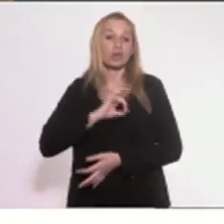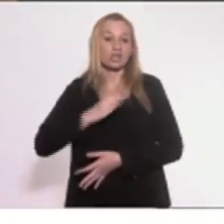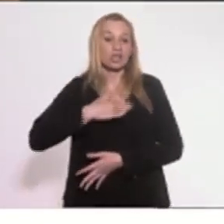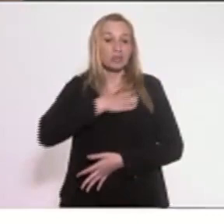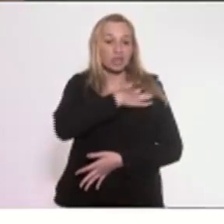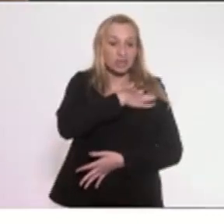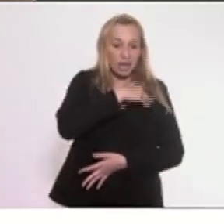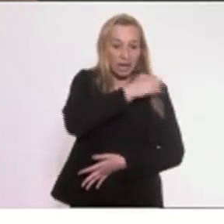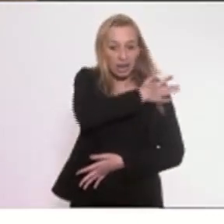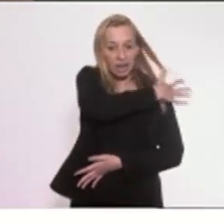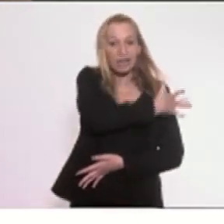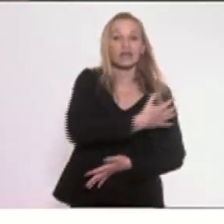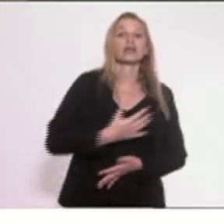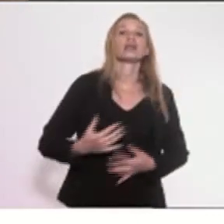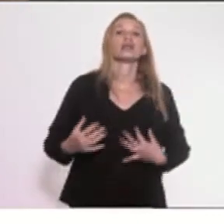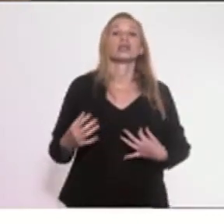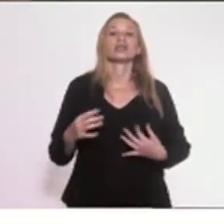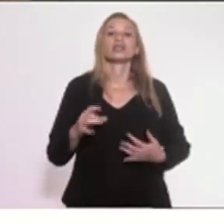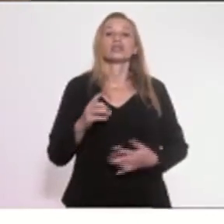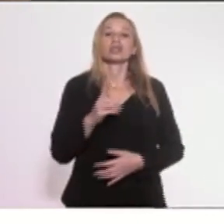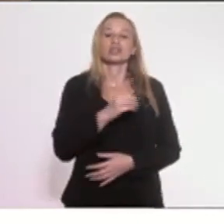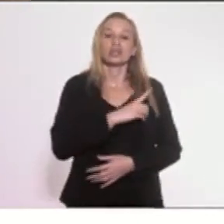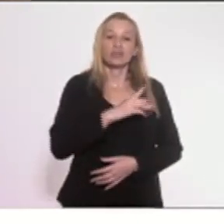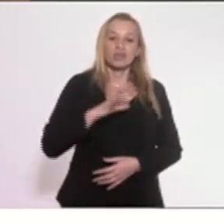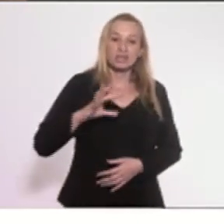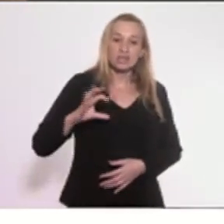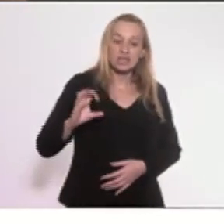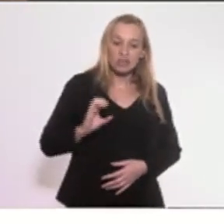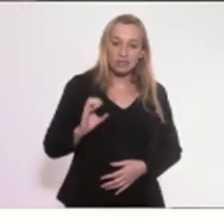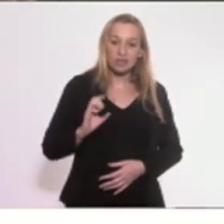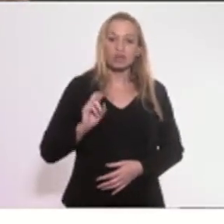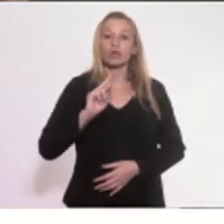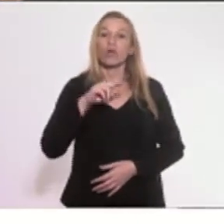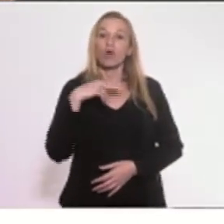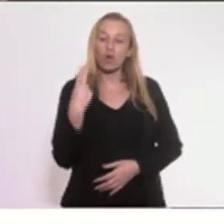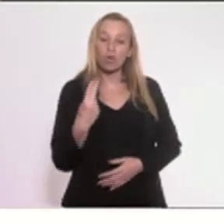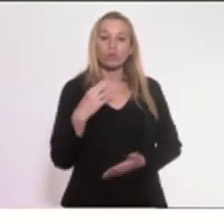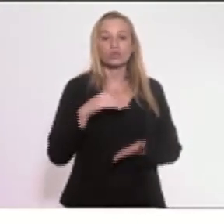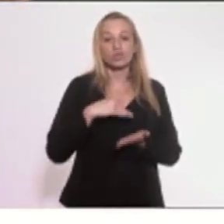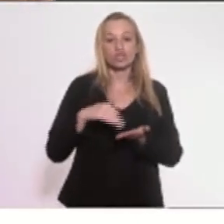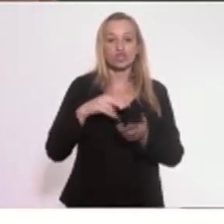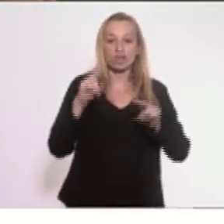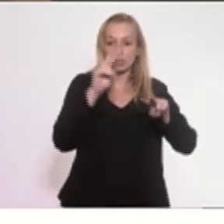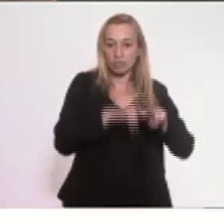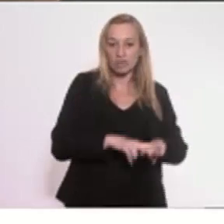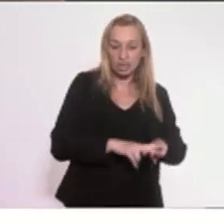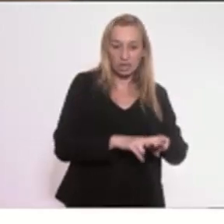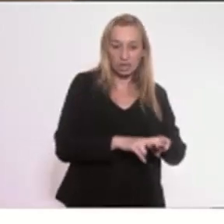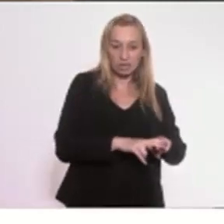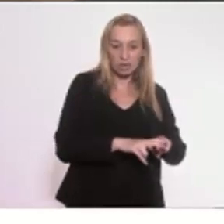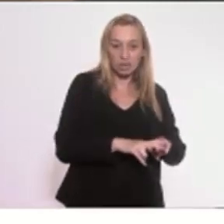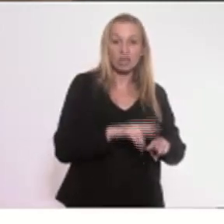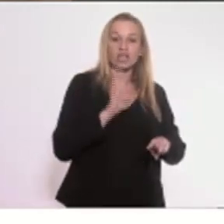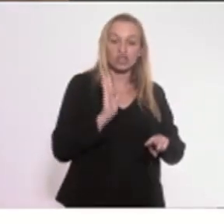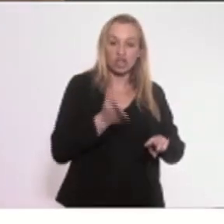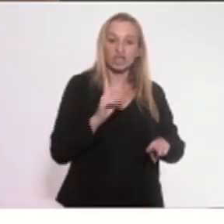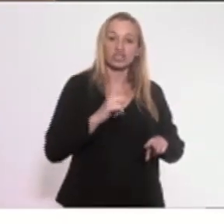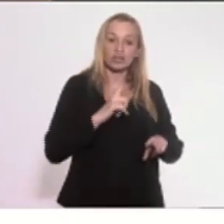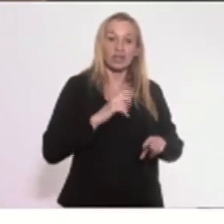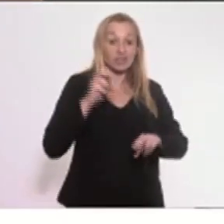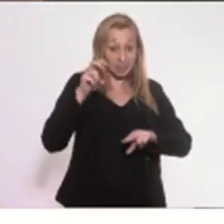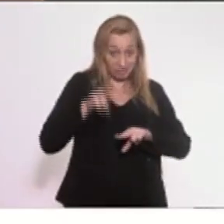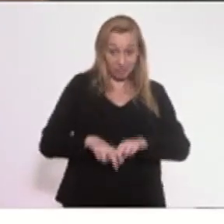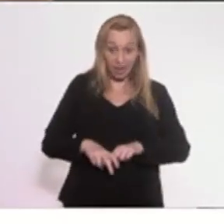Militar, seja o secretário da Defesa Civil ou do sistema penitenciário, que já tiveram sentados